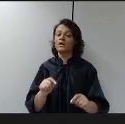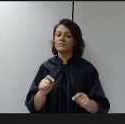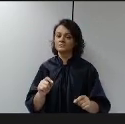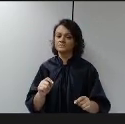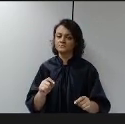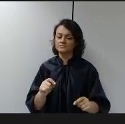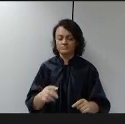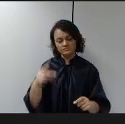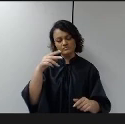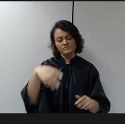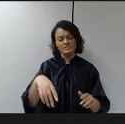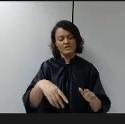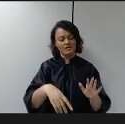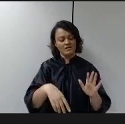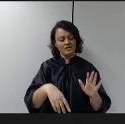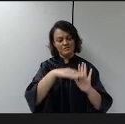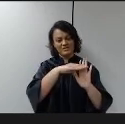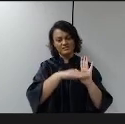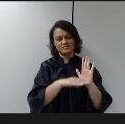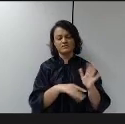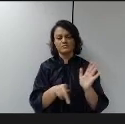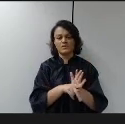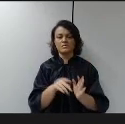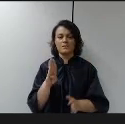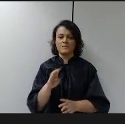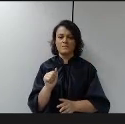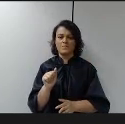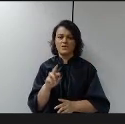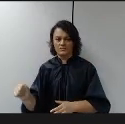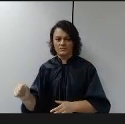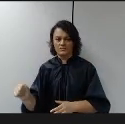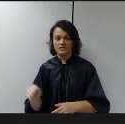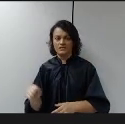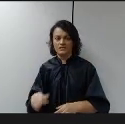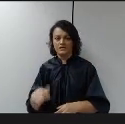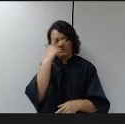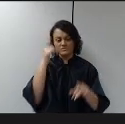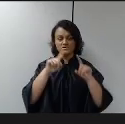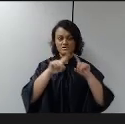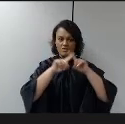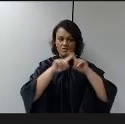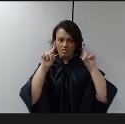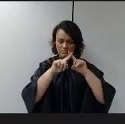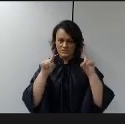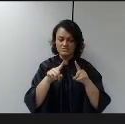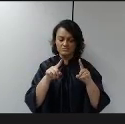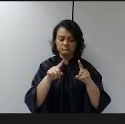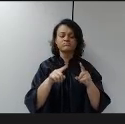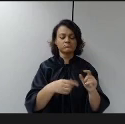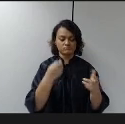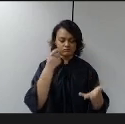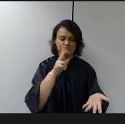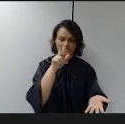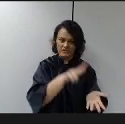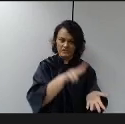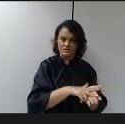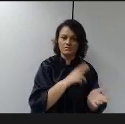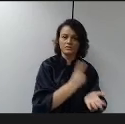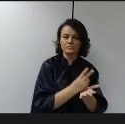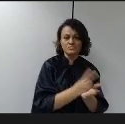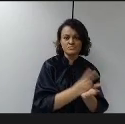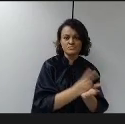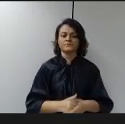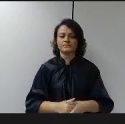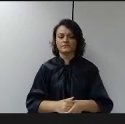barreira, mantendo a eliminação dos impetrantes do concurso. Nesse sentido, excelência, já se